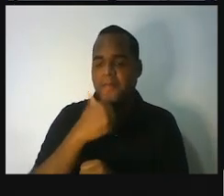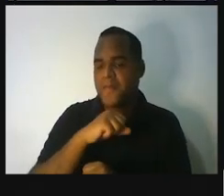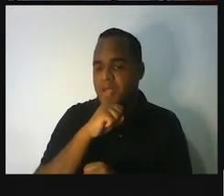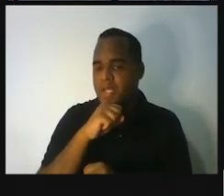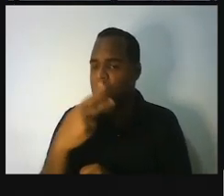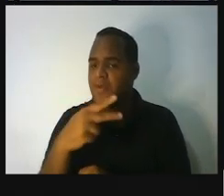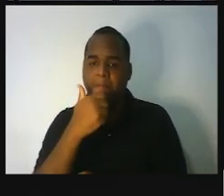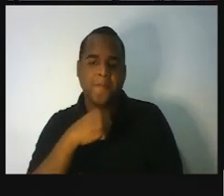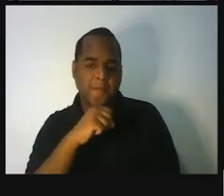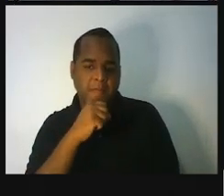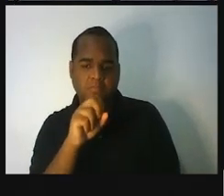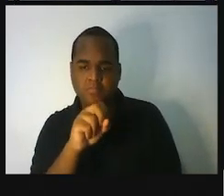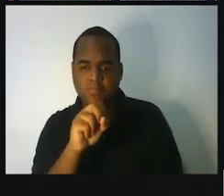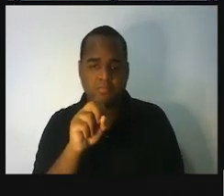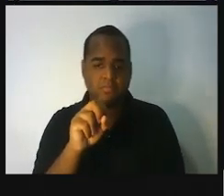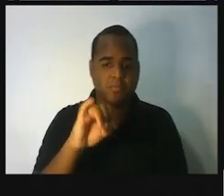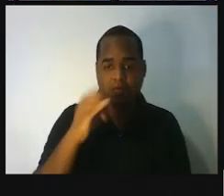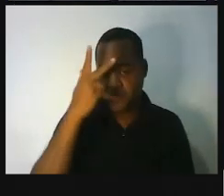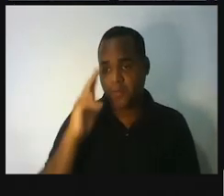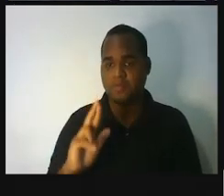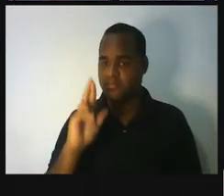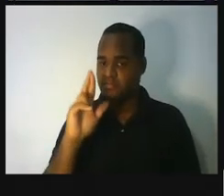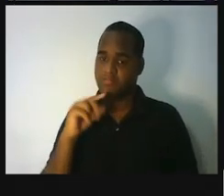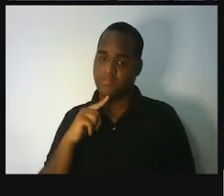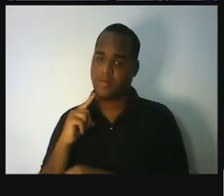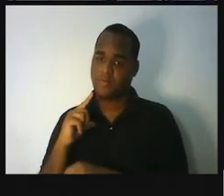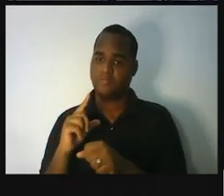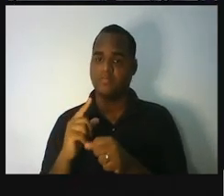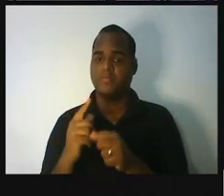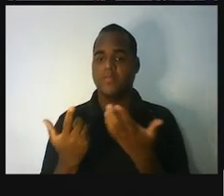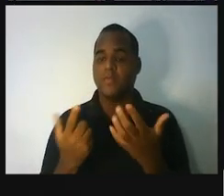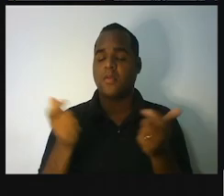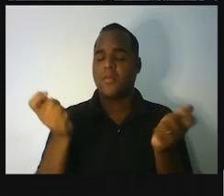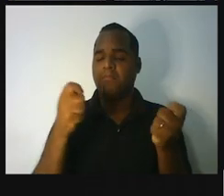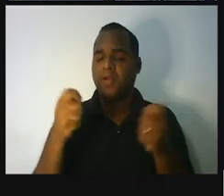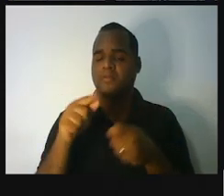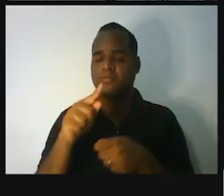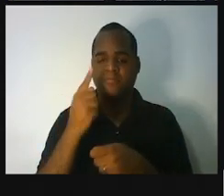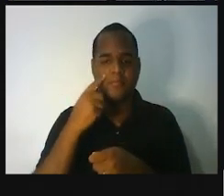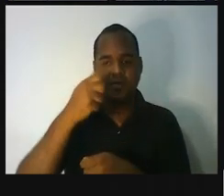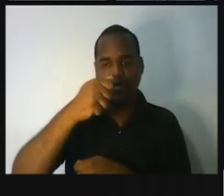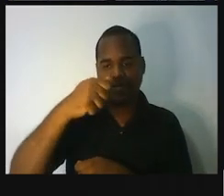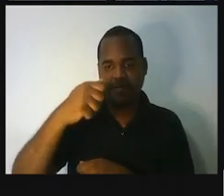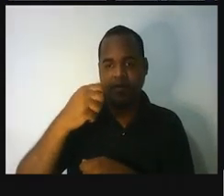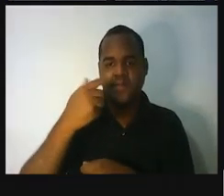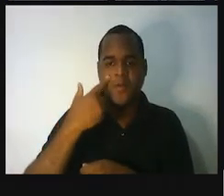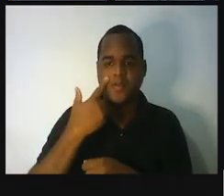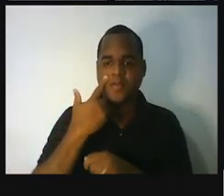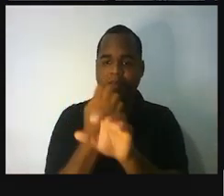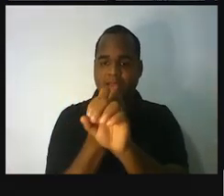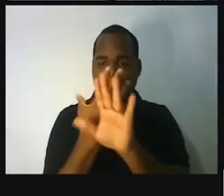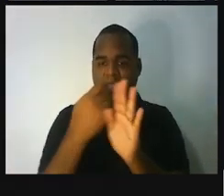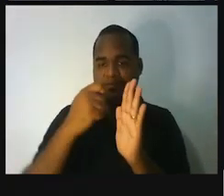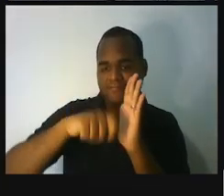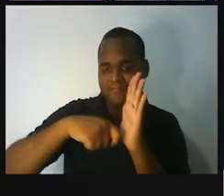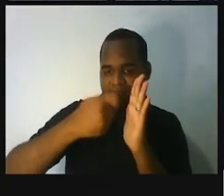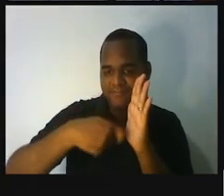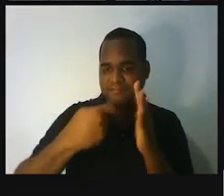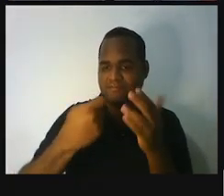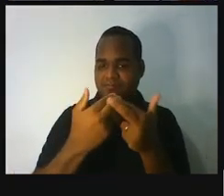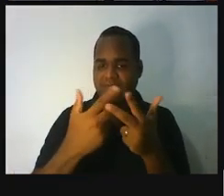papai, da pessoa que é o seu responsável, e procurar um aplicativo de gravação de áudio. Geralmente,